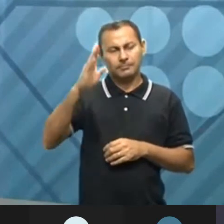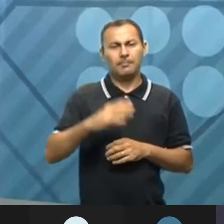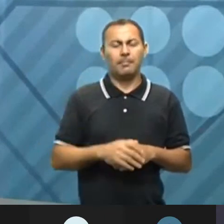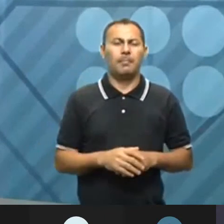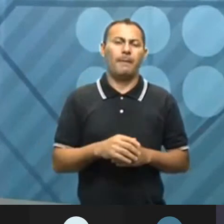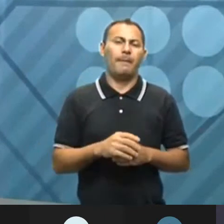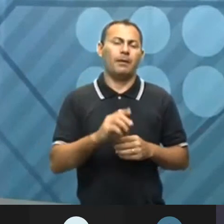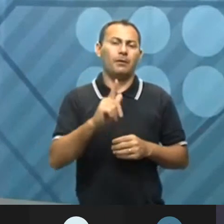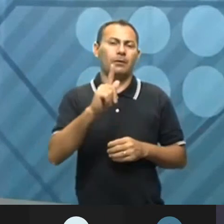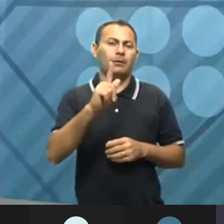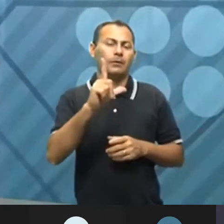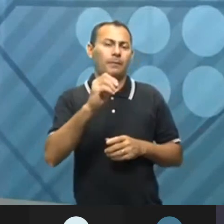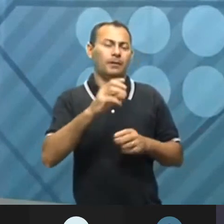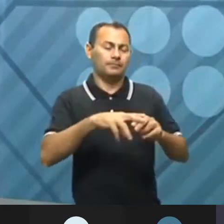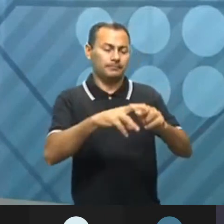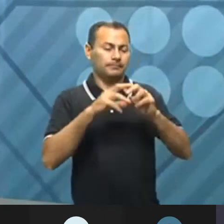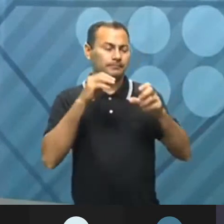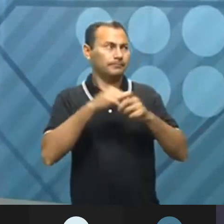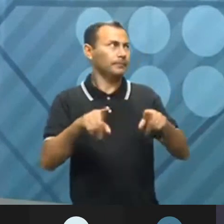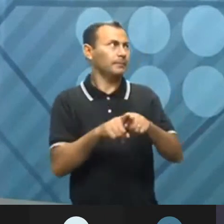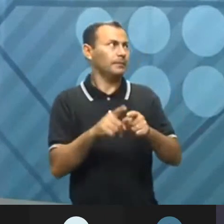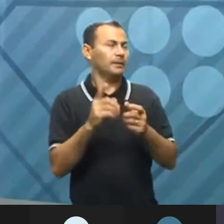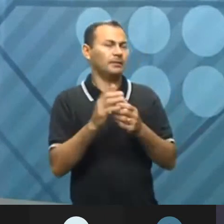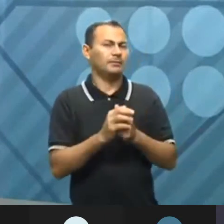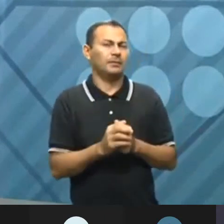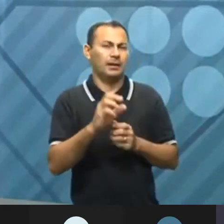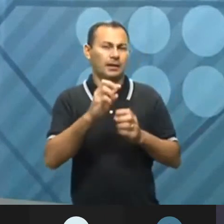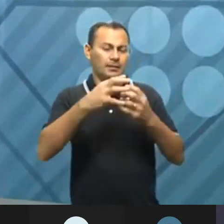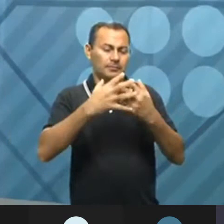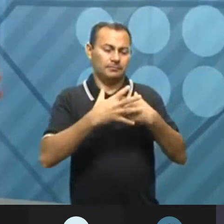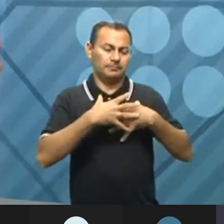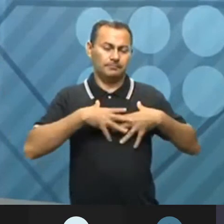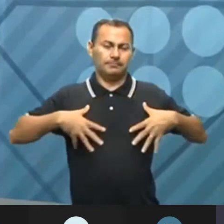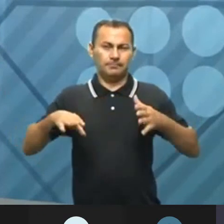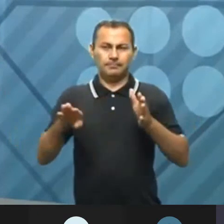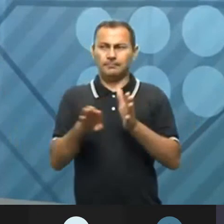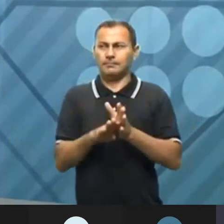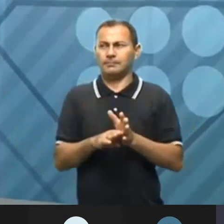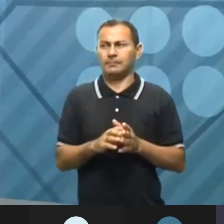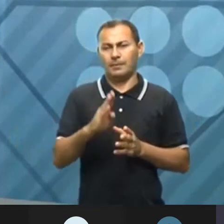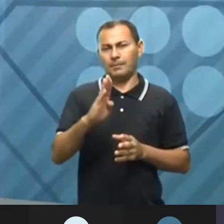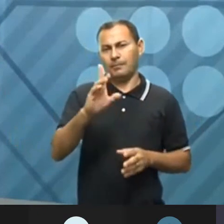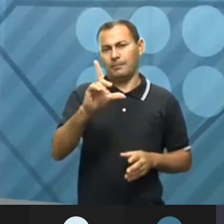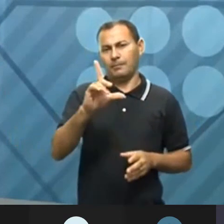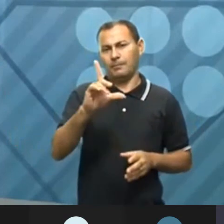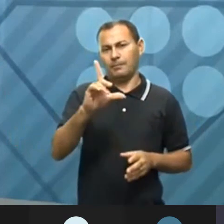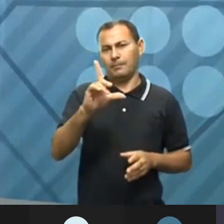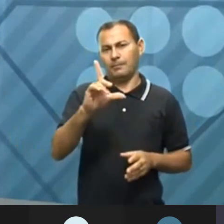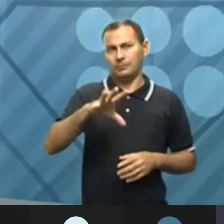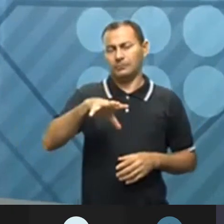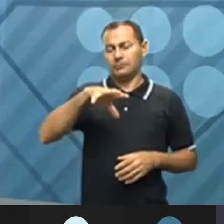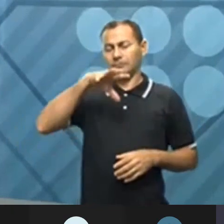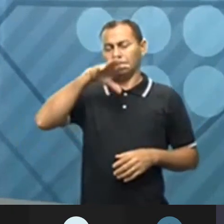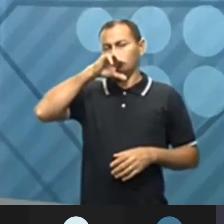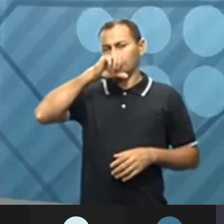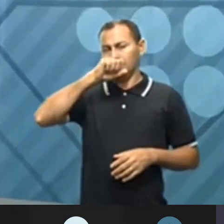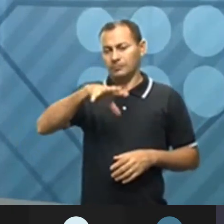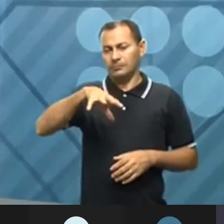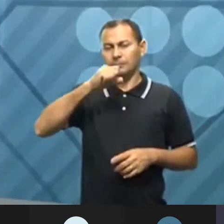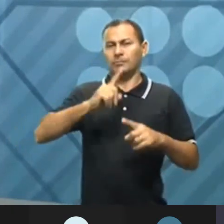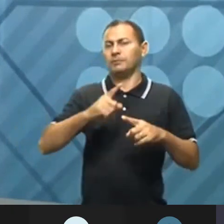principais, os lobários, segmentares e, né, ali as ramificações até chegar em bronquíolo